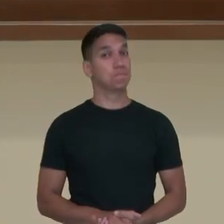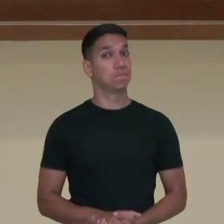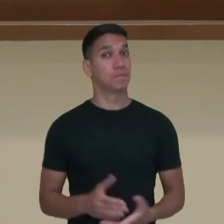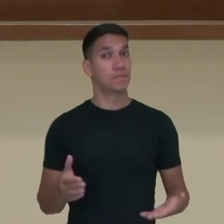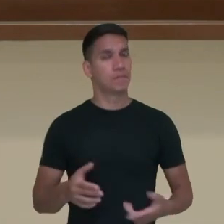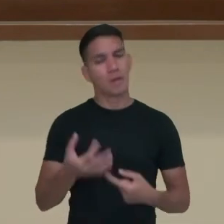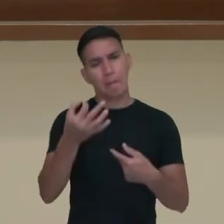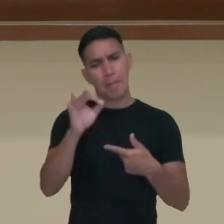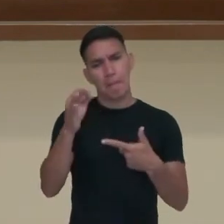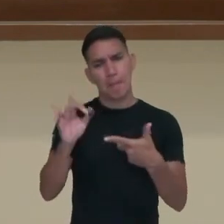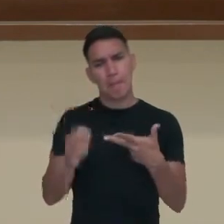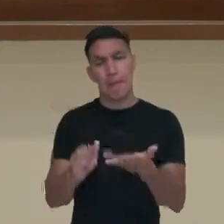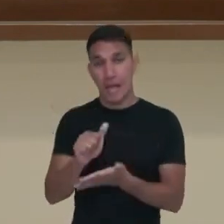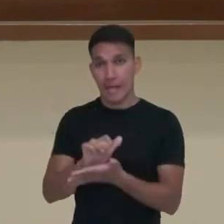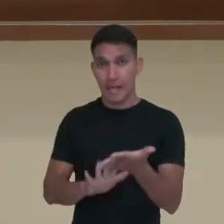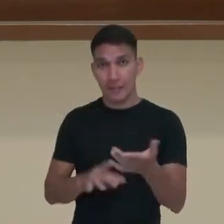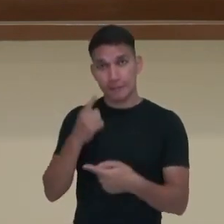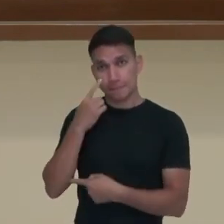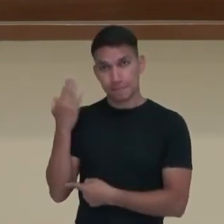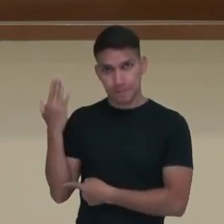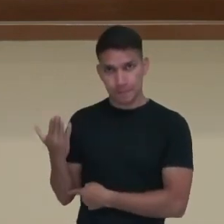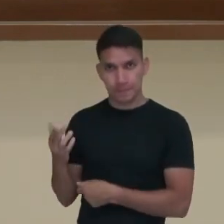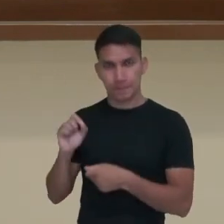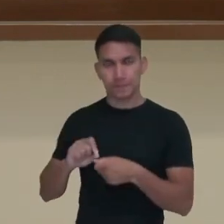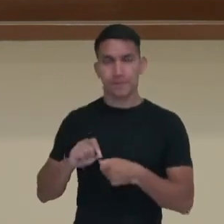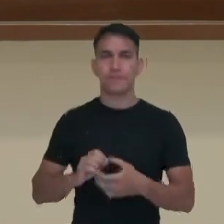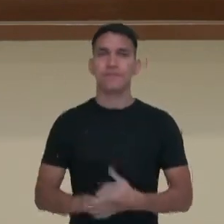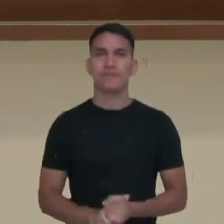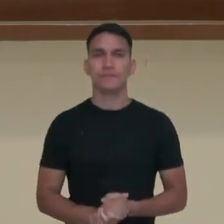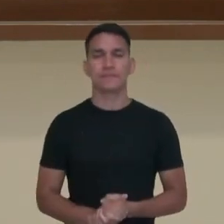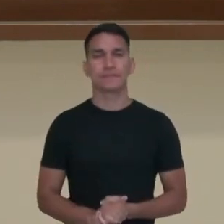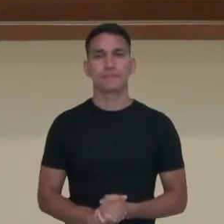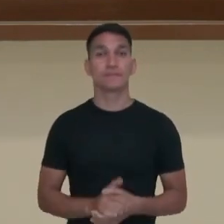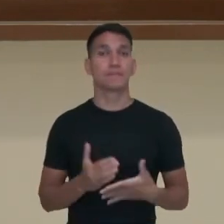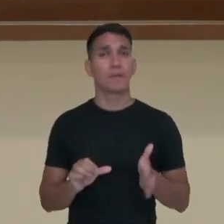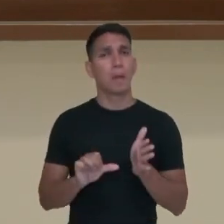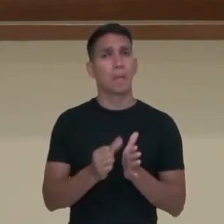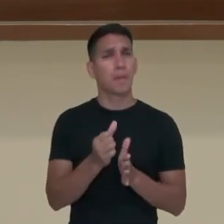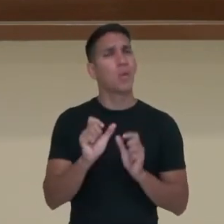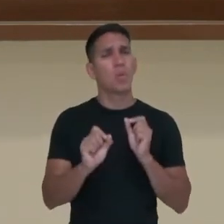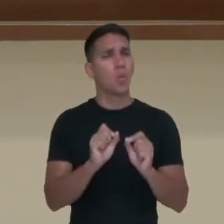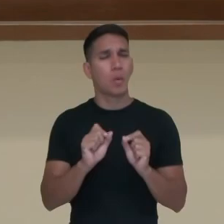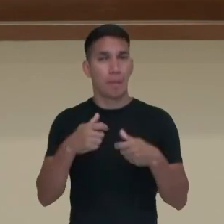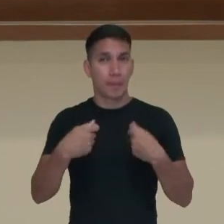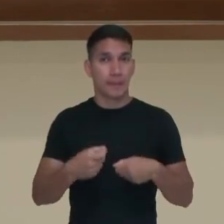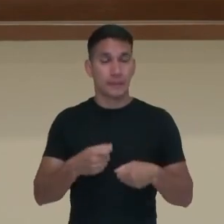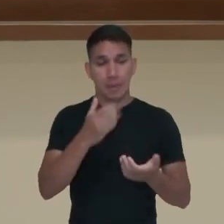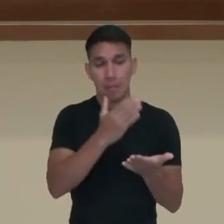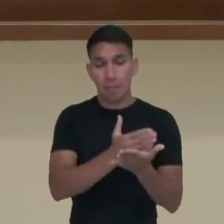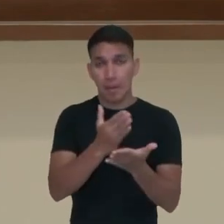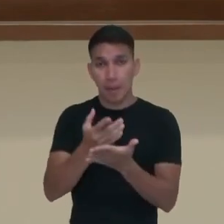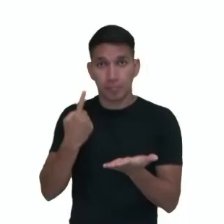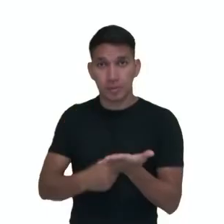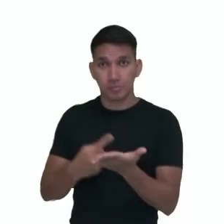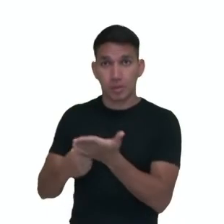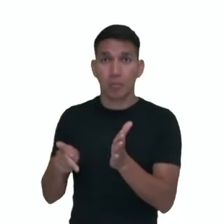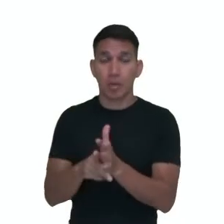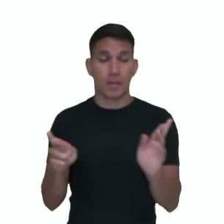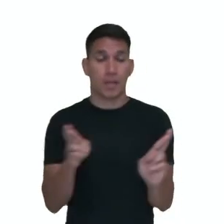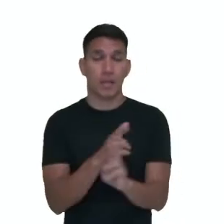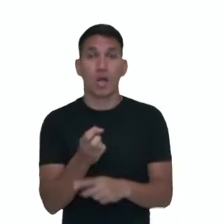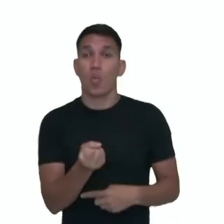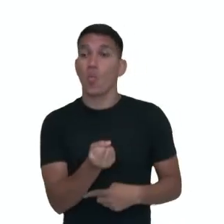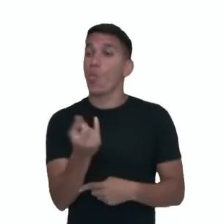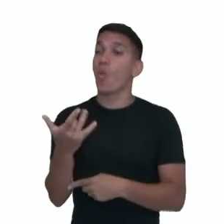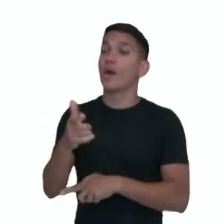Vamos para a correção da atividade? Então, olha só. Primeiramente, é preciso estabelecer a relação entre o número de